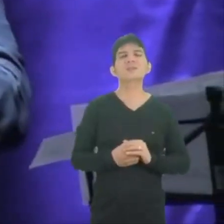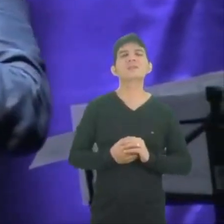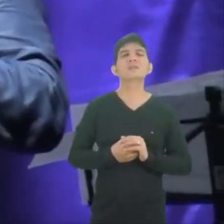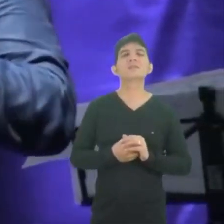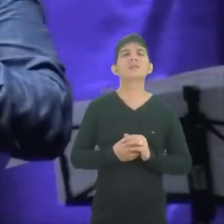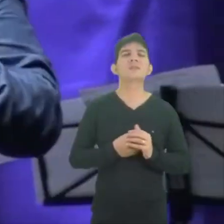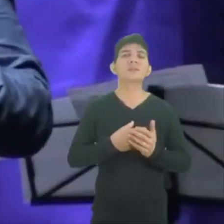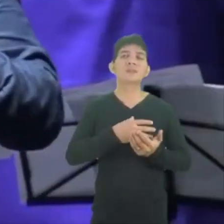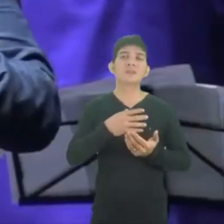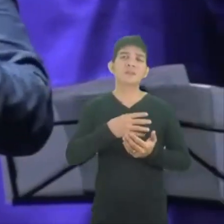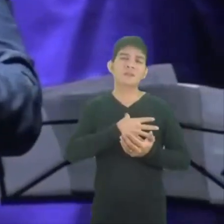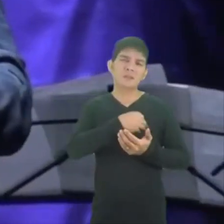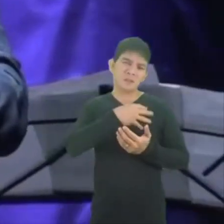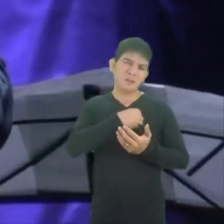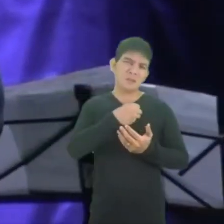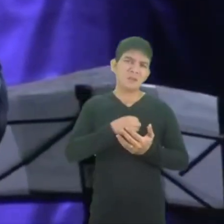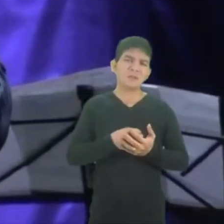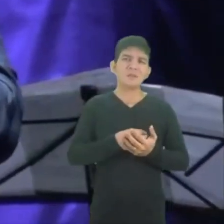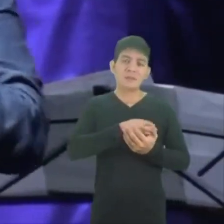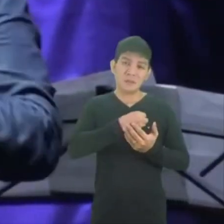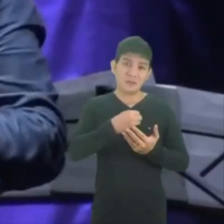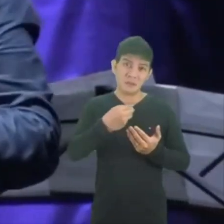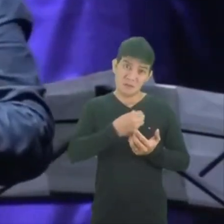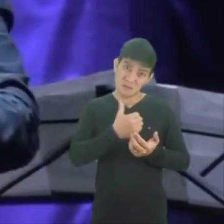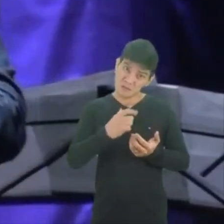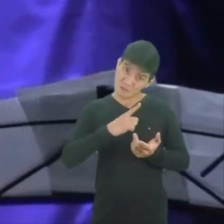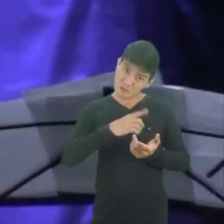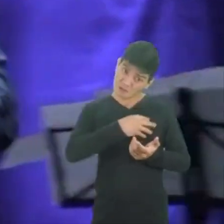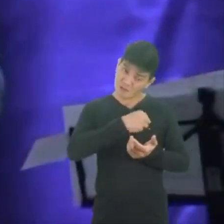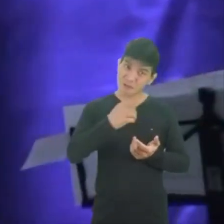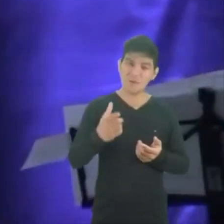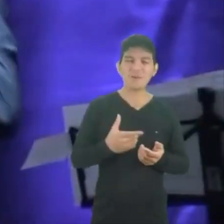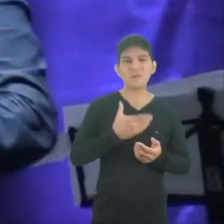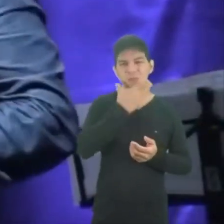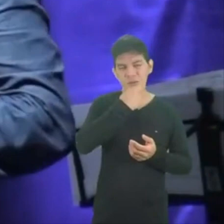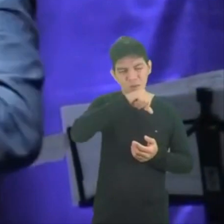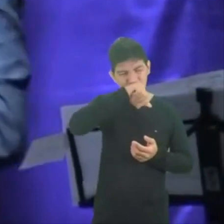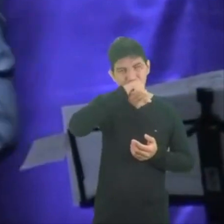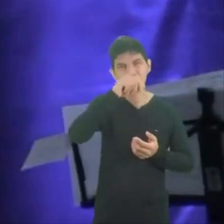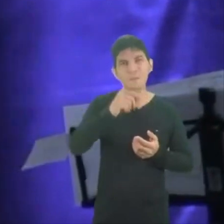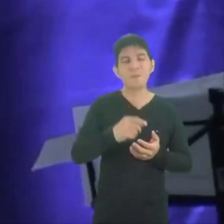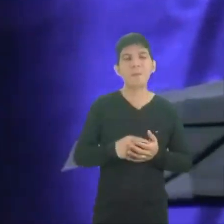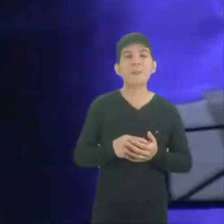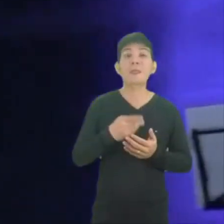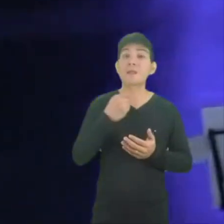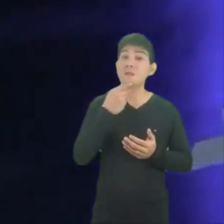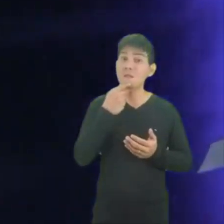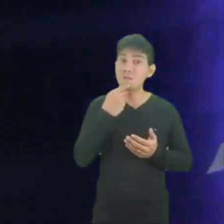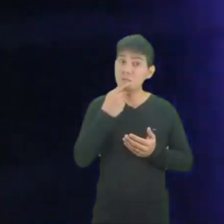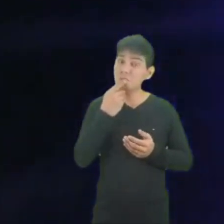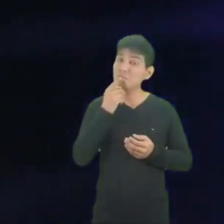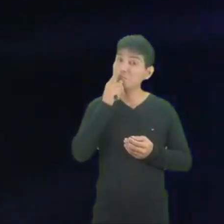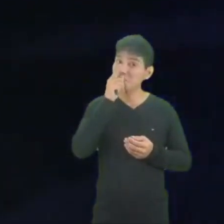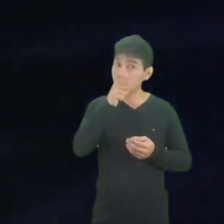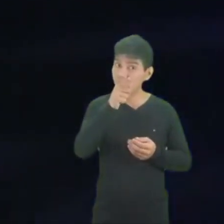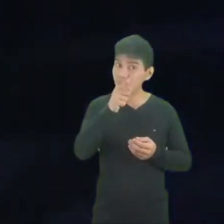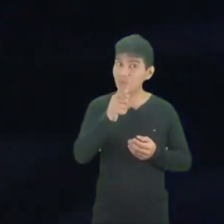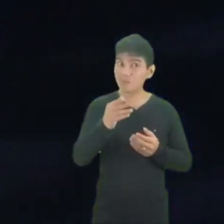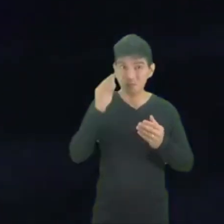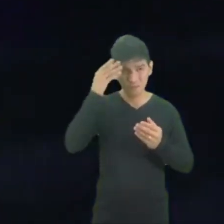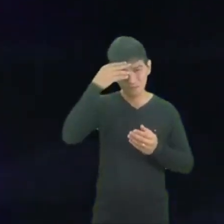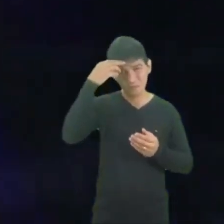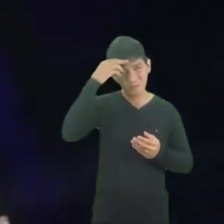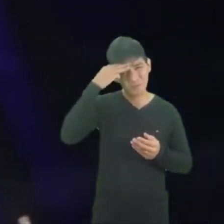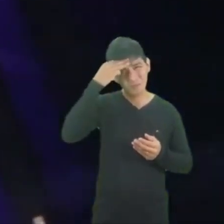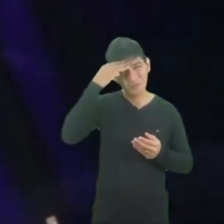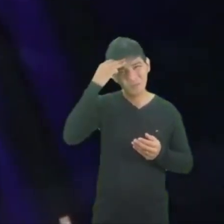E tem pretensão de construir família, eu recomendo você meditar nesse texto que eu achei muito interessante. Deuteronômio